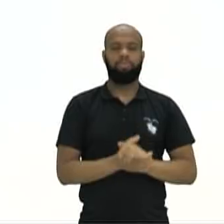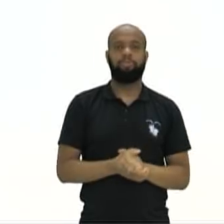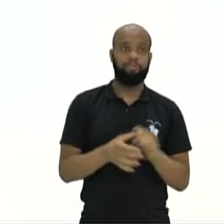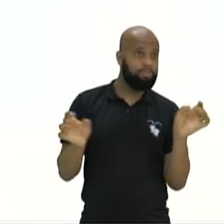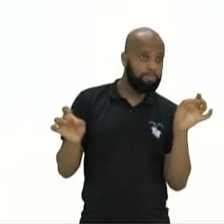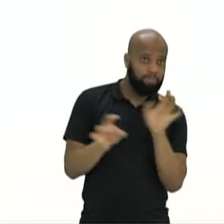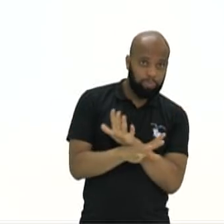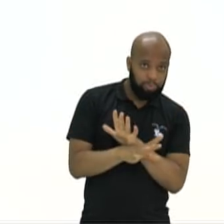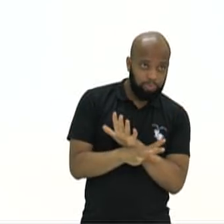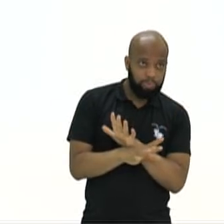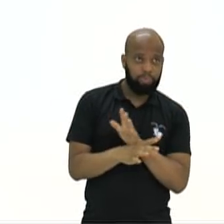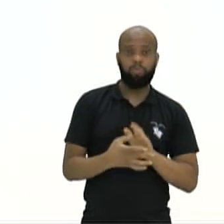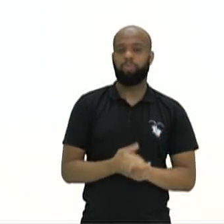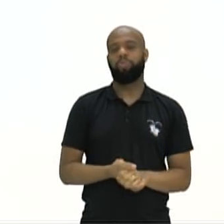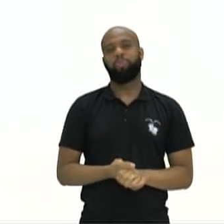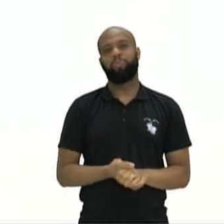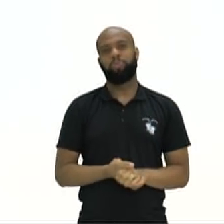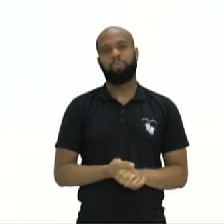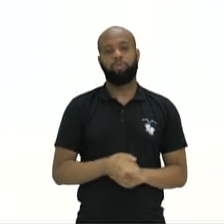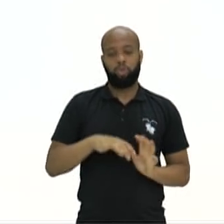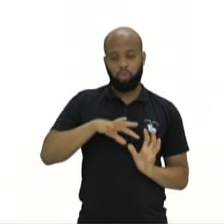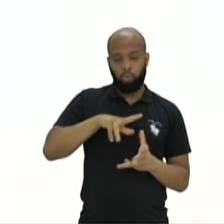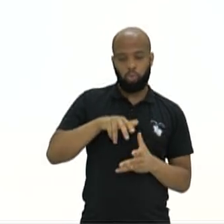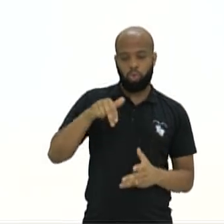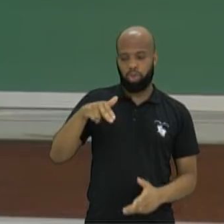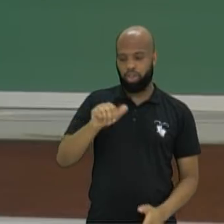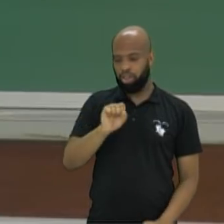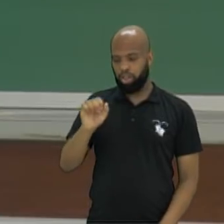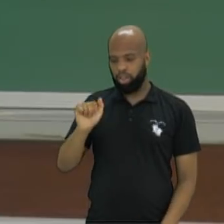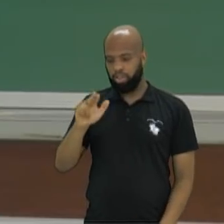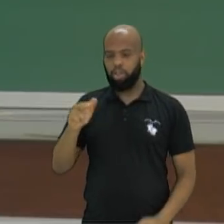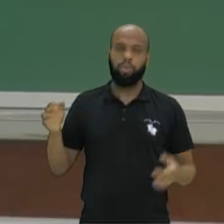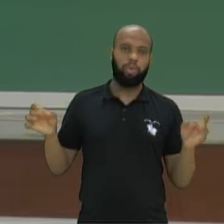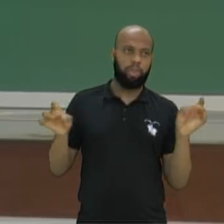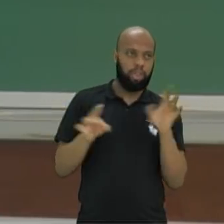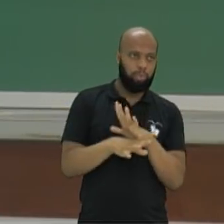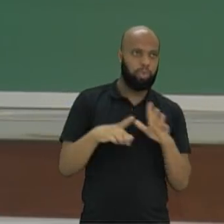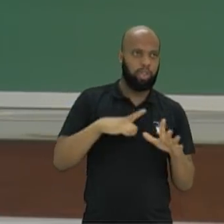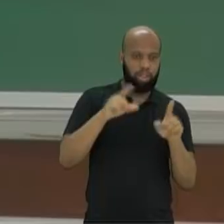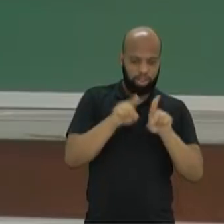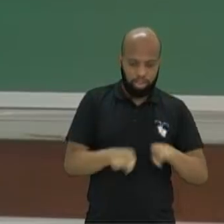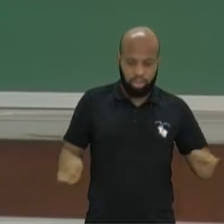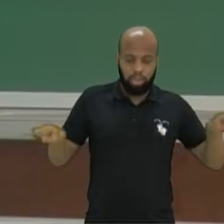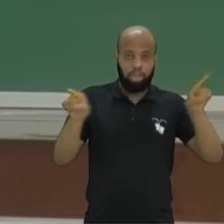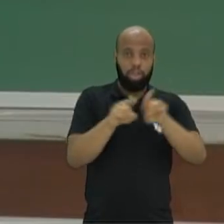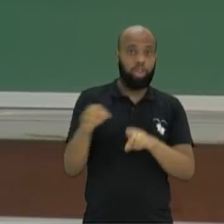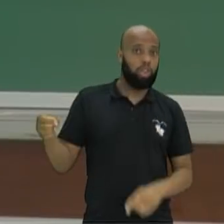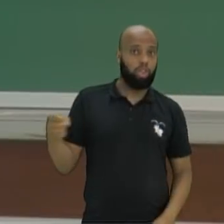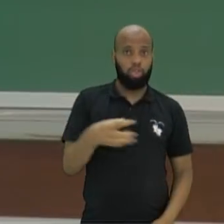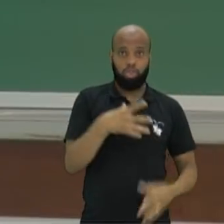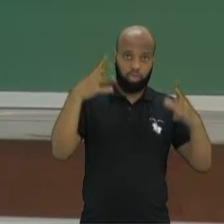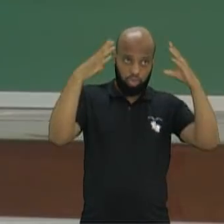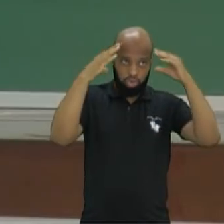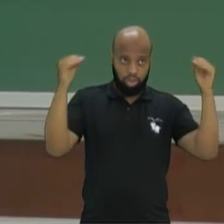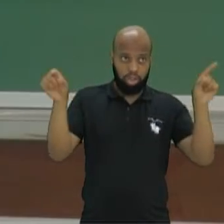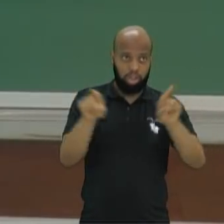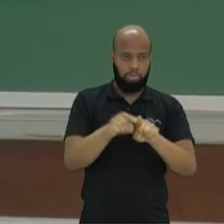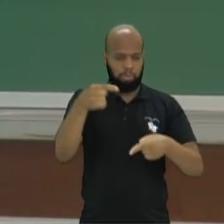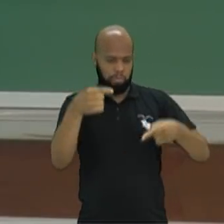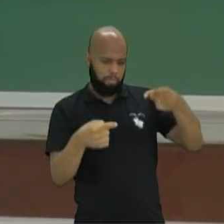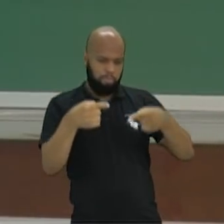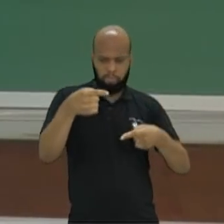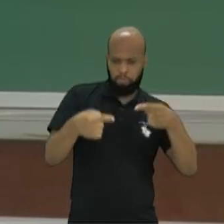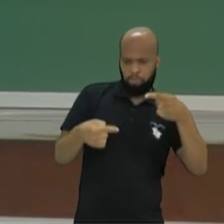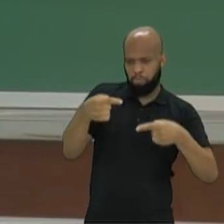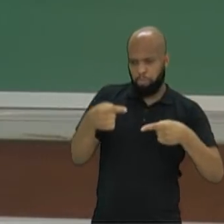Acabou? Mundo Nassau, aula 51, fechou com vocês restauração, Nova Holanda, reação e a concorrência, né? A questão